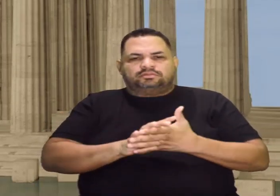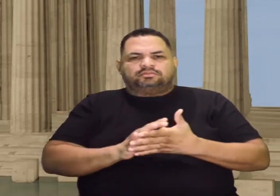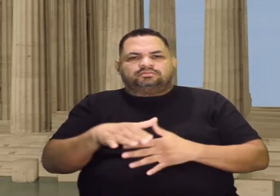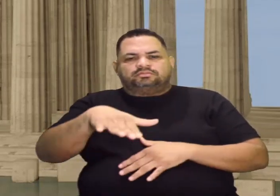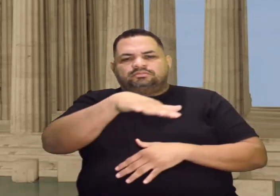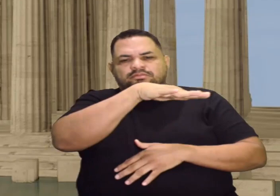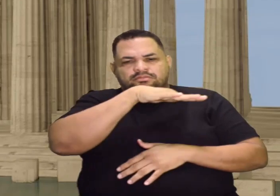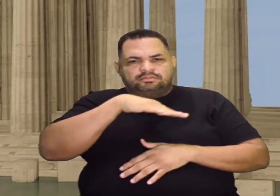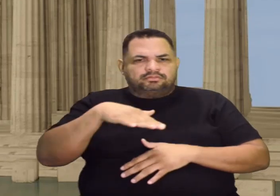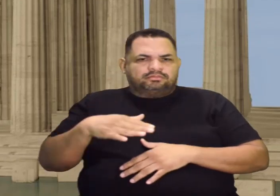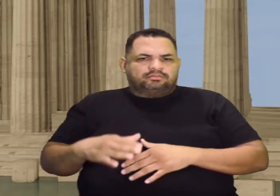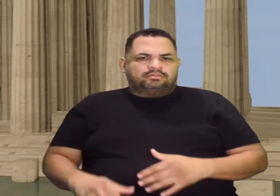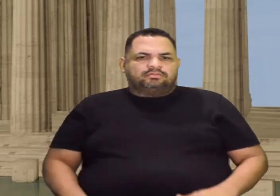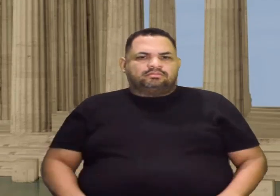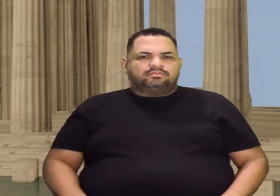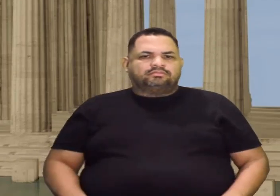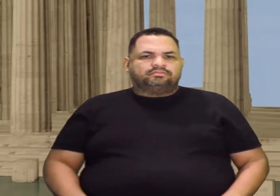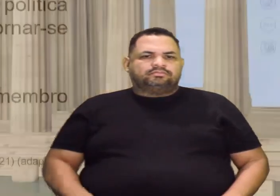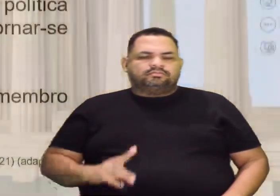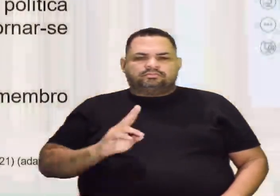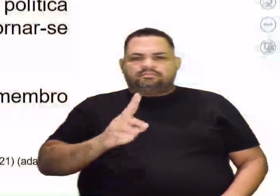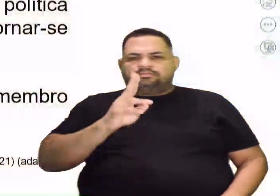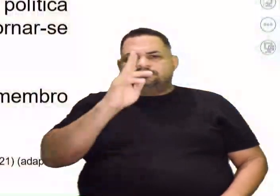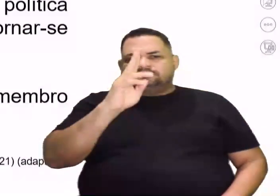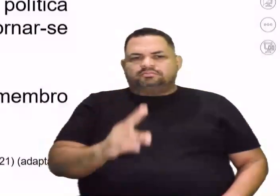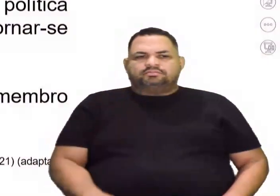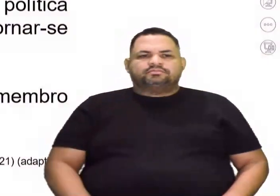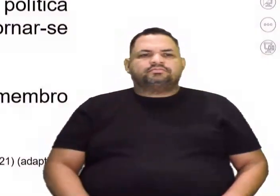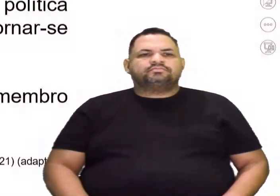né, nessa perspectiva. Vamos lá, continuando ali.